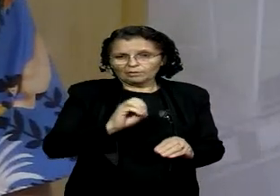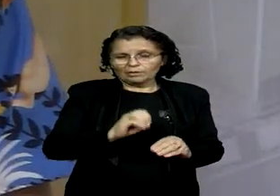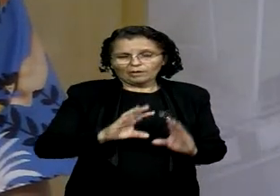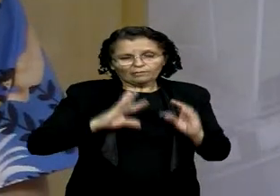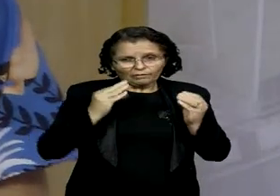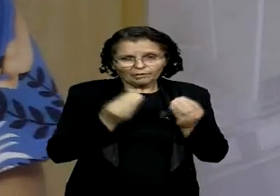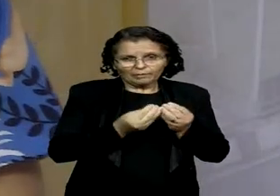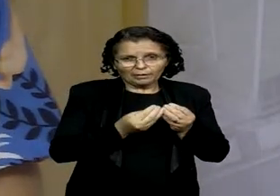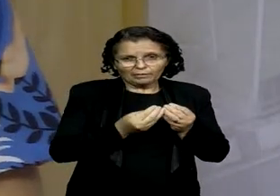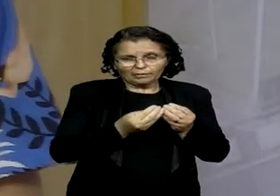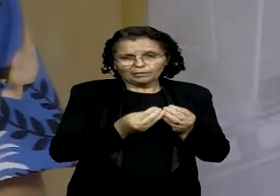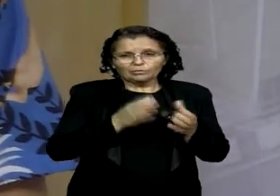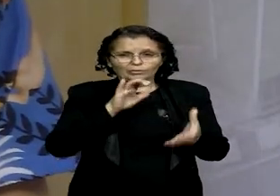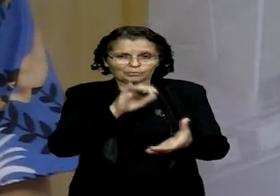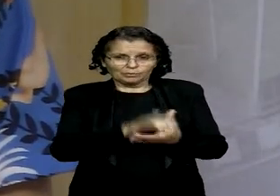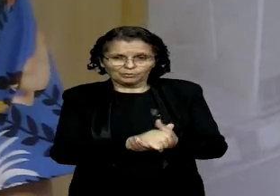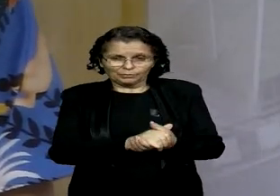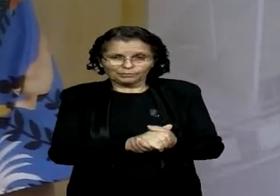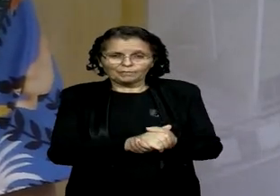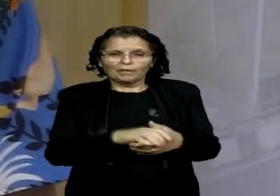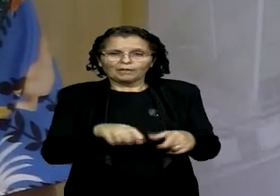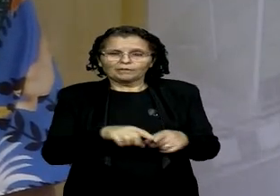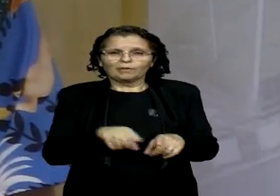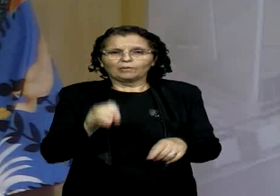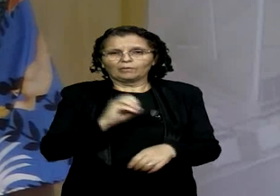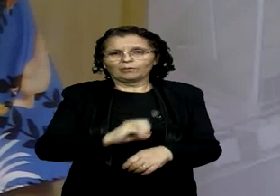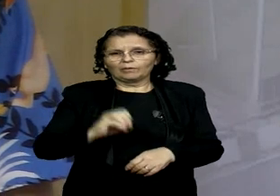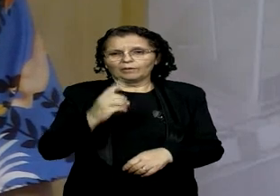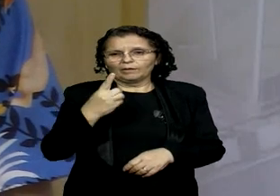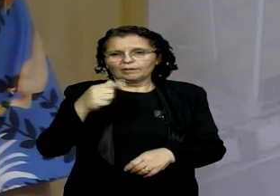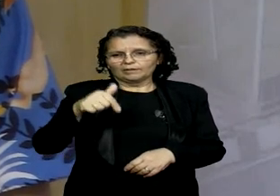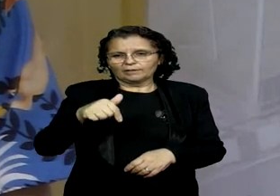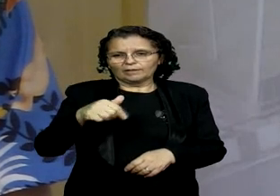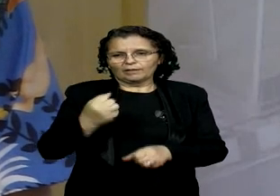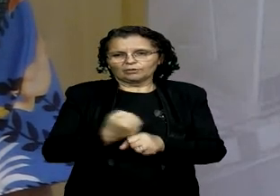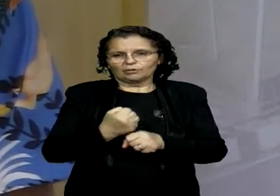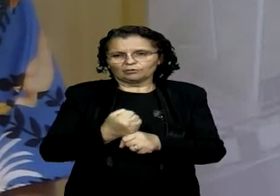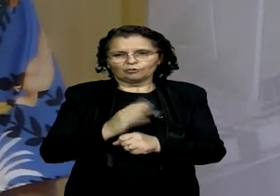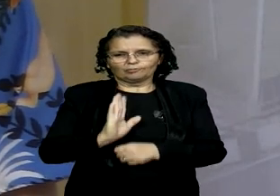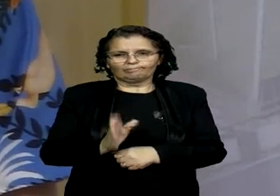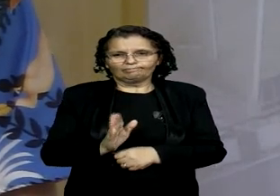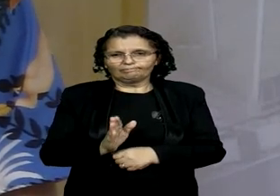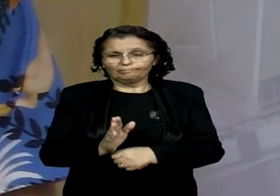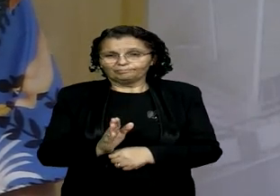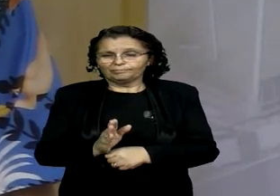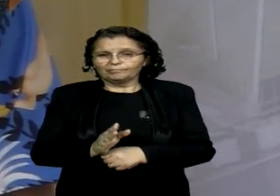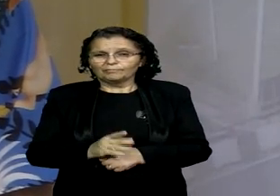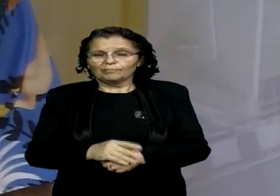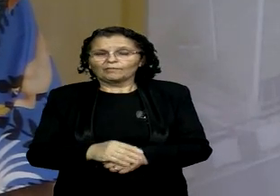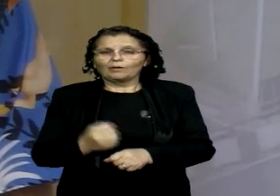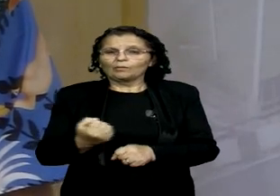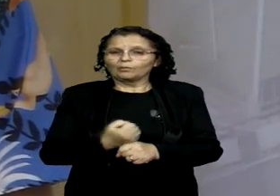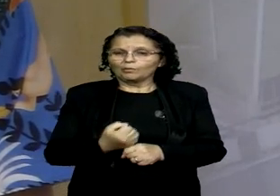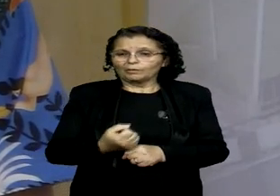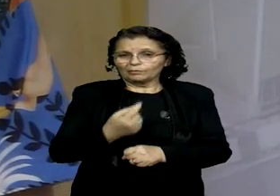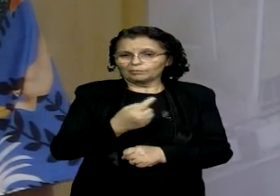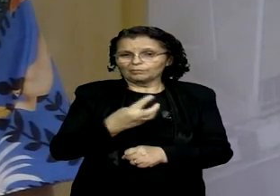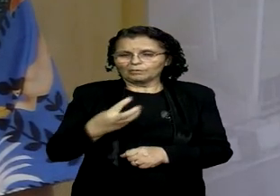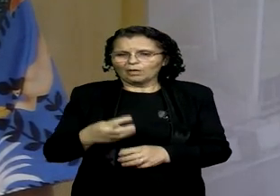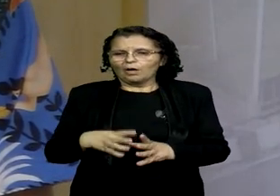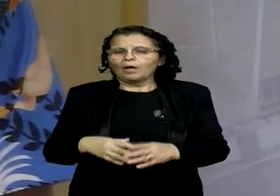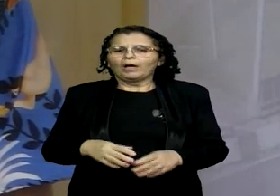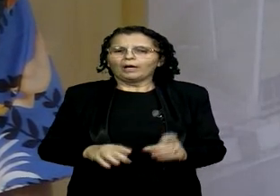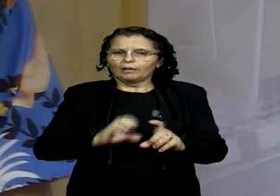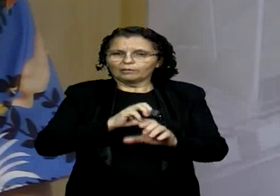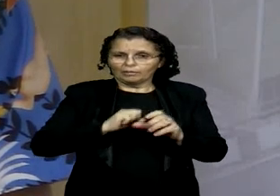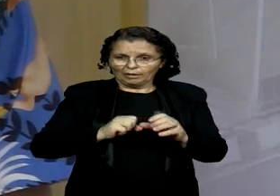família de seu companheiro, que estão em Osasco há 17 anos. Em 2013, formou-se em serviço